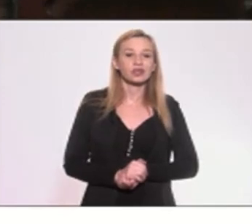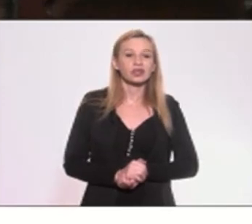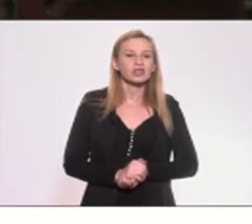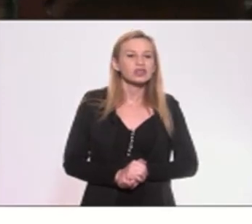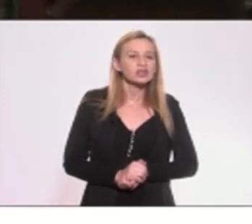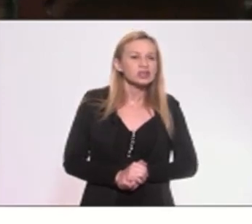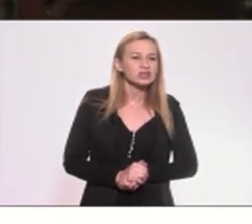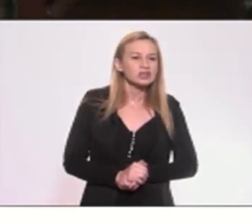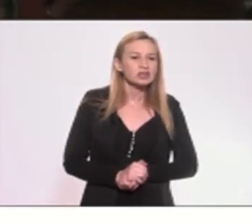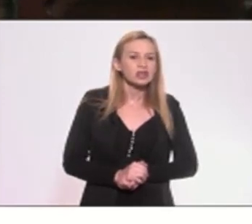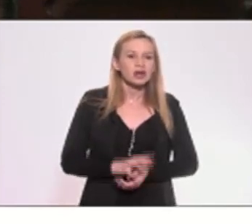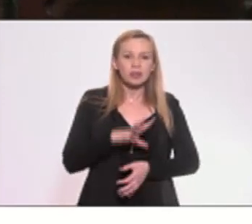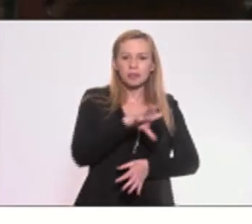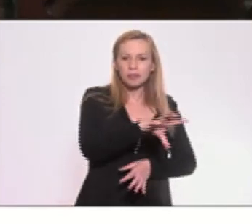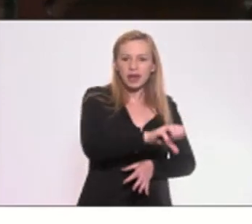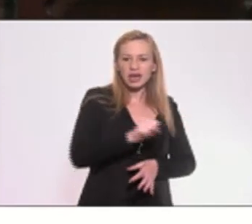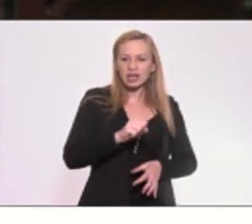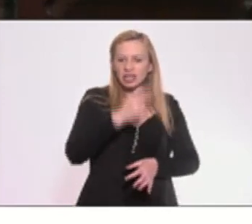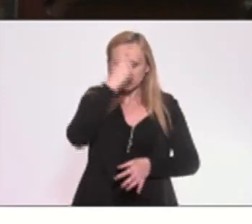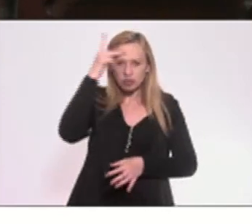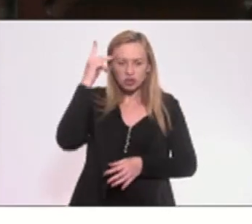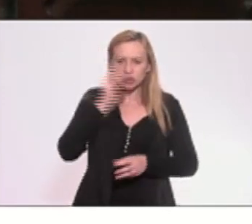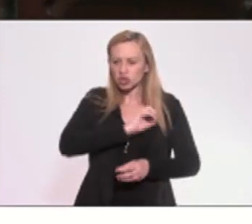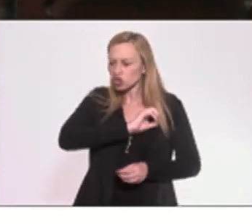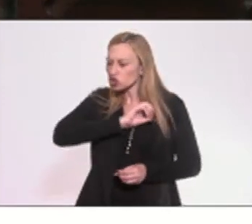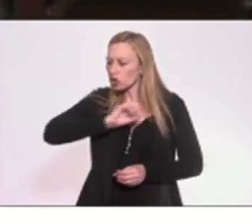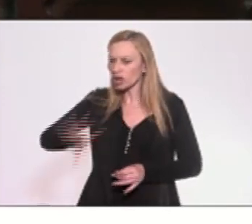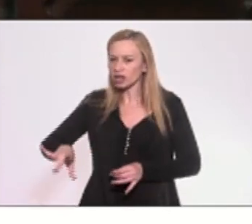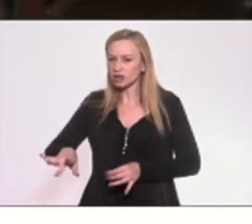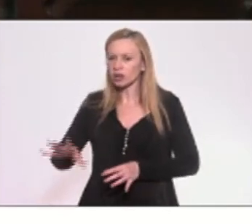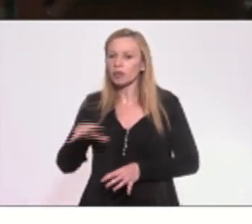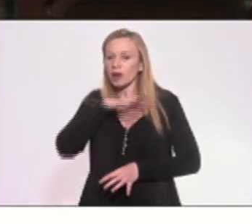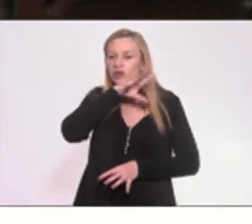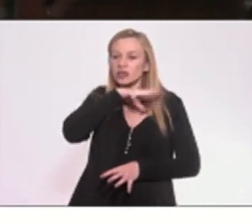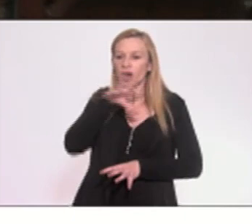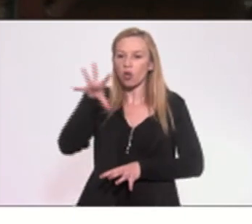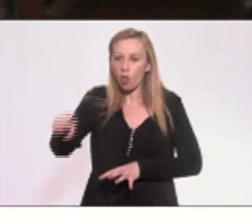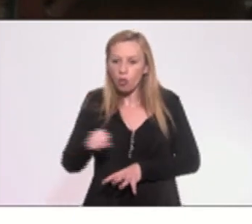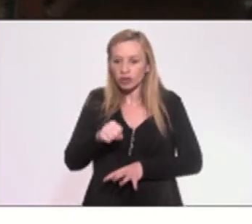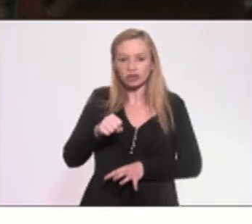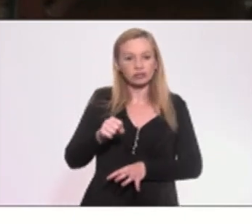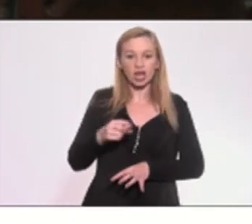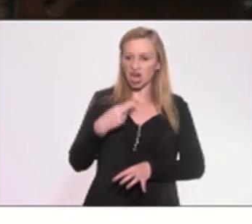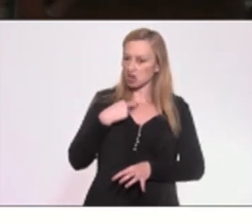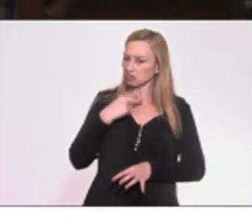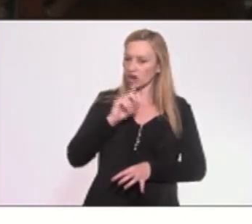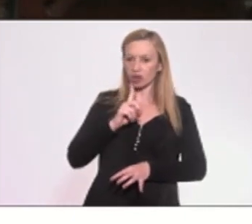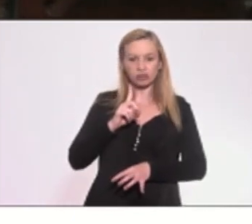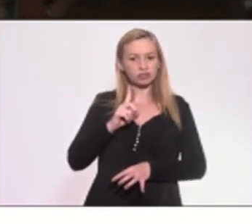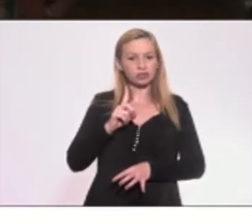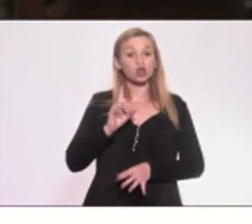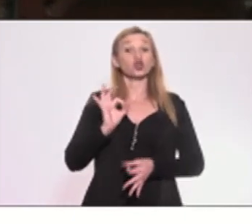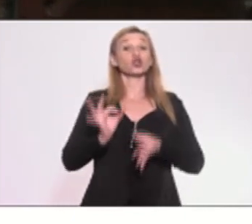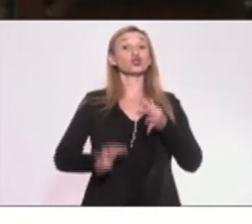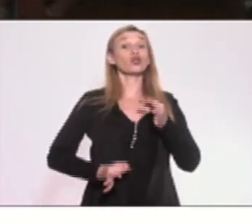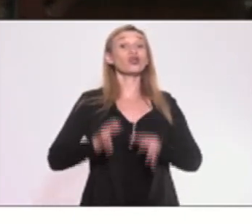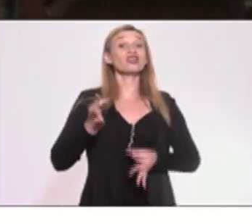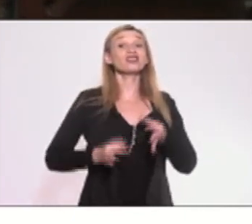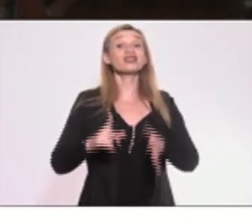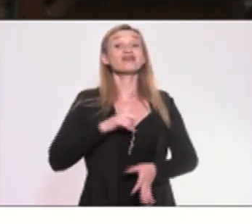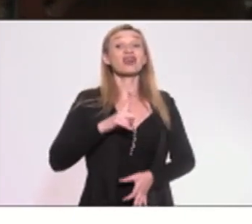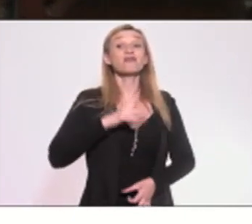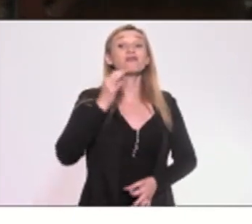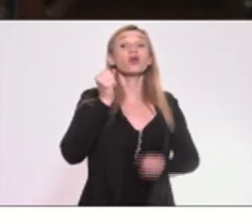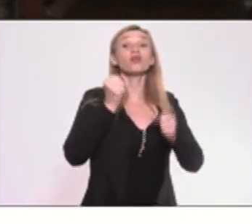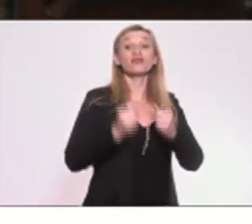estivesse pegando os colegas e jogando como carniça para o urubu comer. Isso não faço. Cabe ao Poder Judiciário, repito,